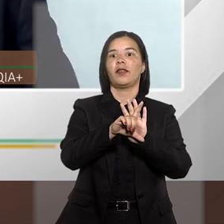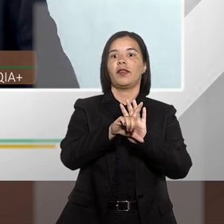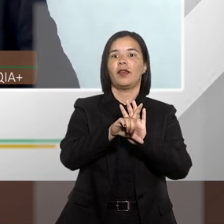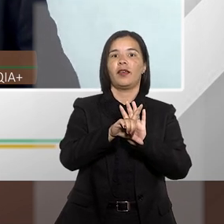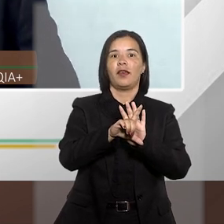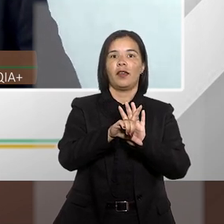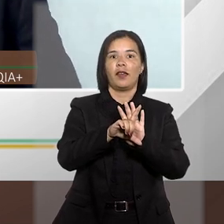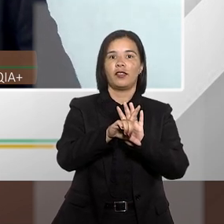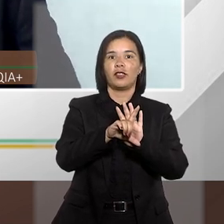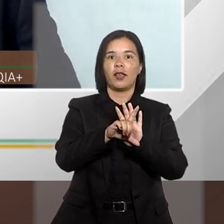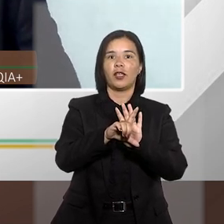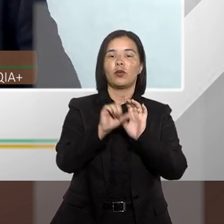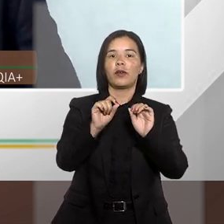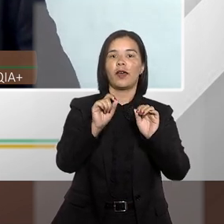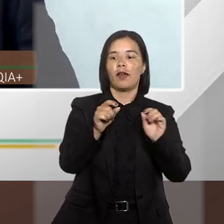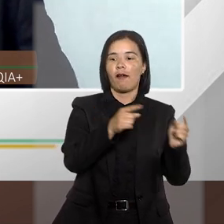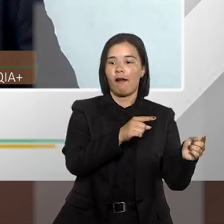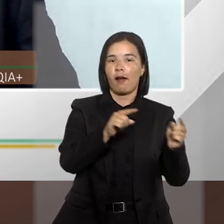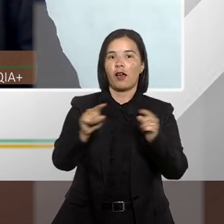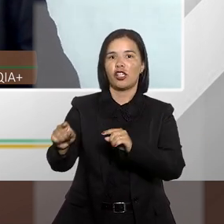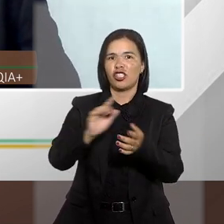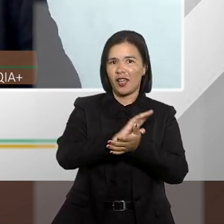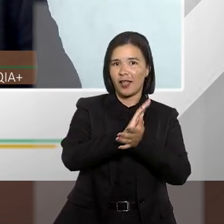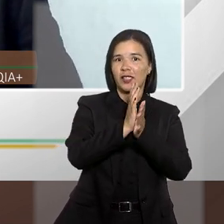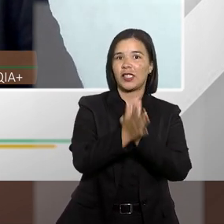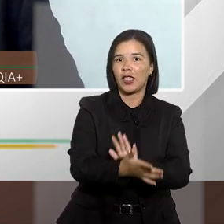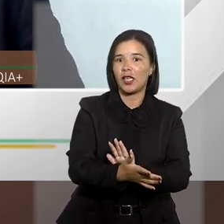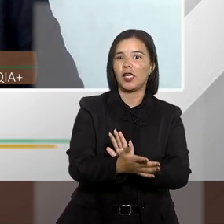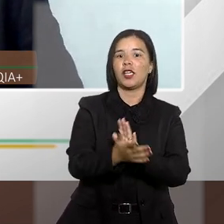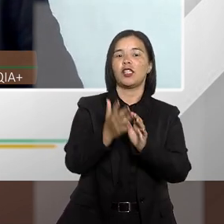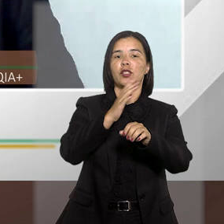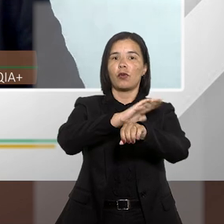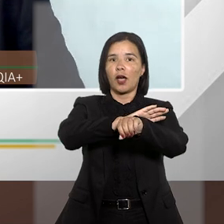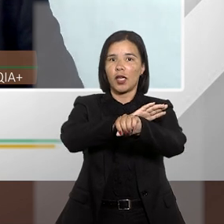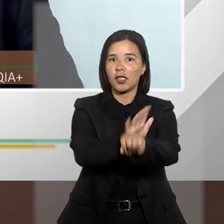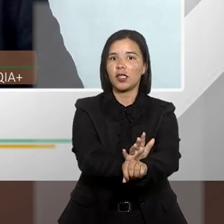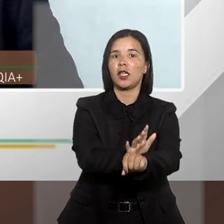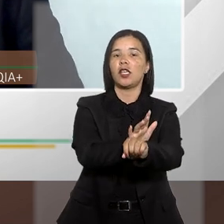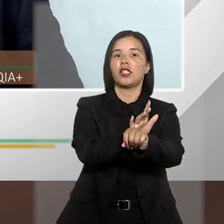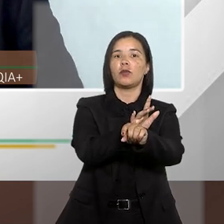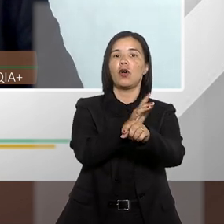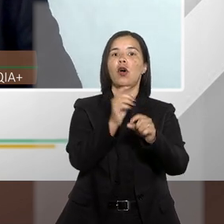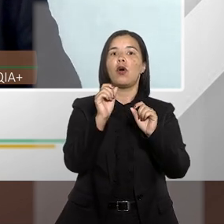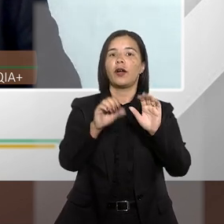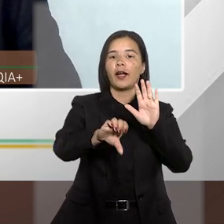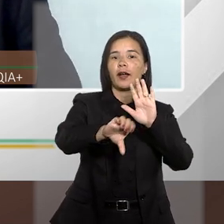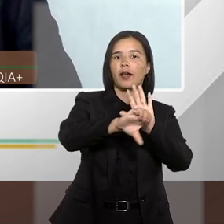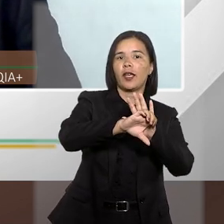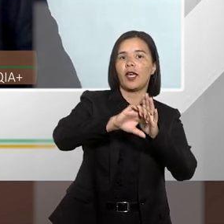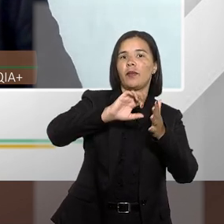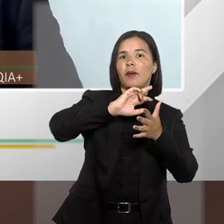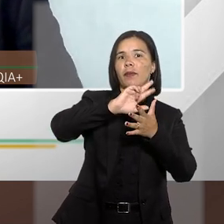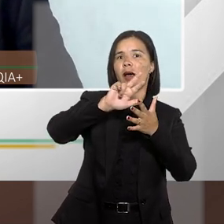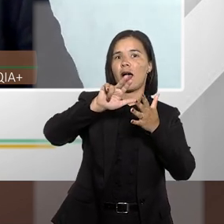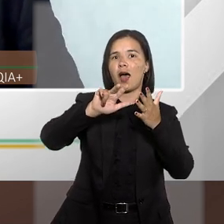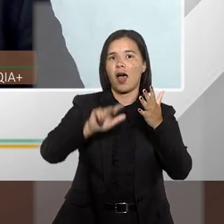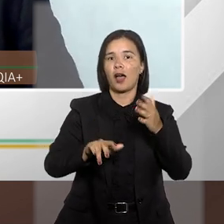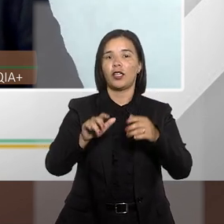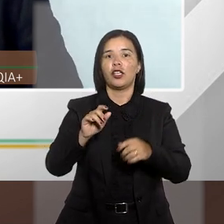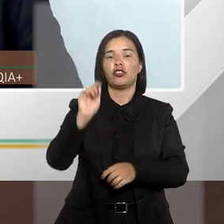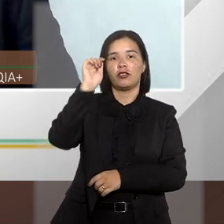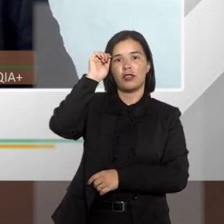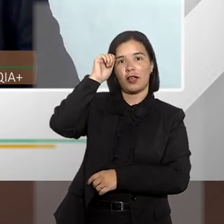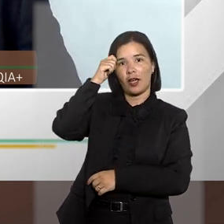lei antirracismo, ou a lei que está destinada a combater os crimes, né, decorrentes de preconceito de raça ou